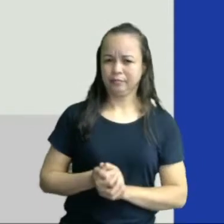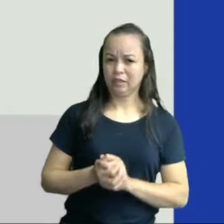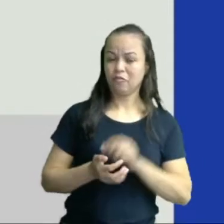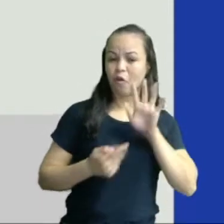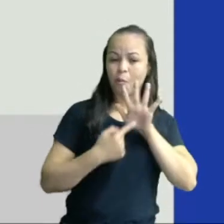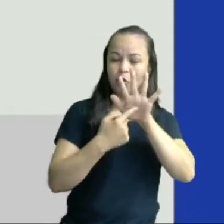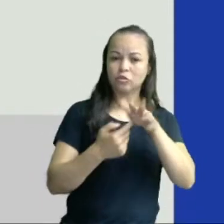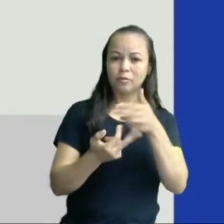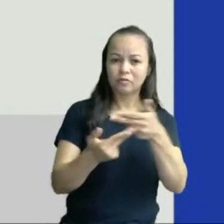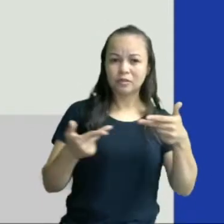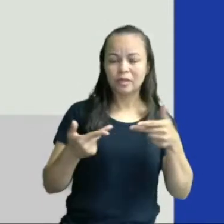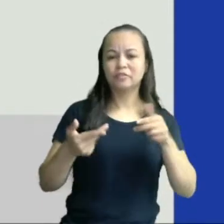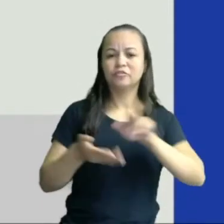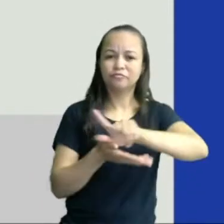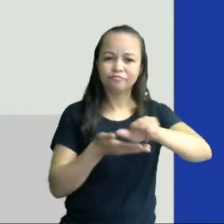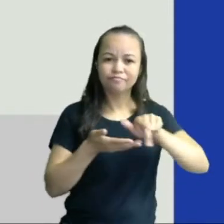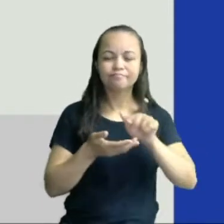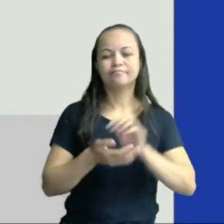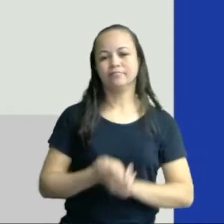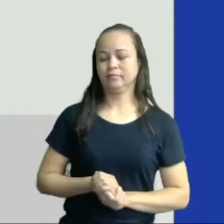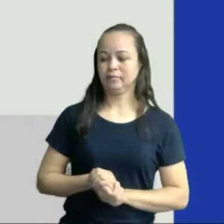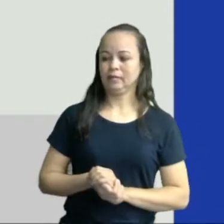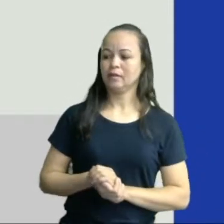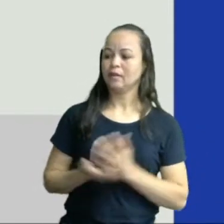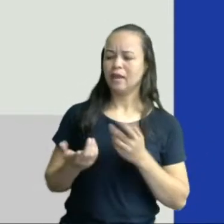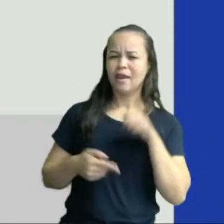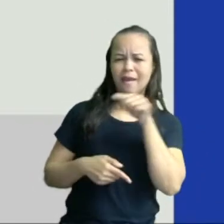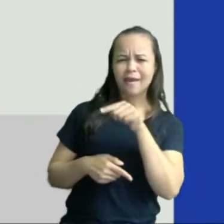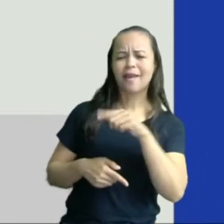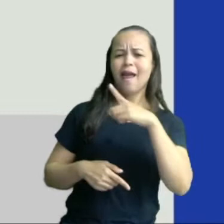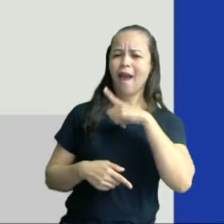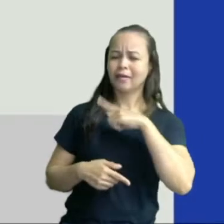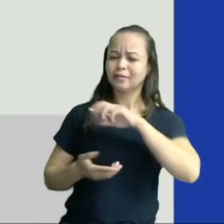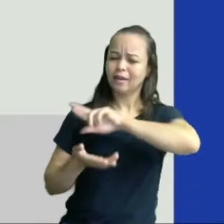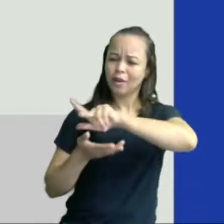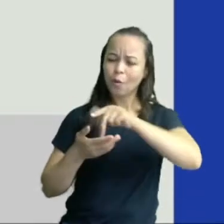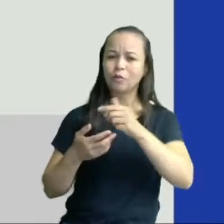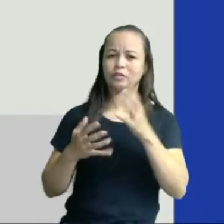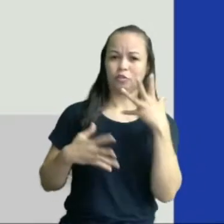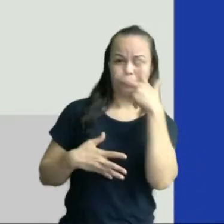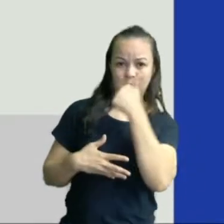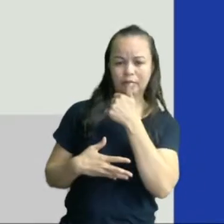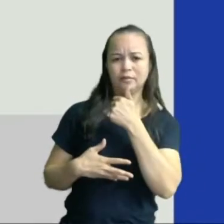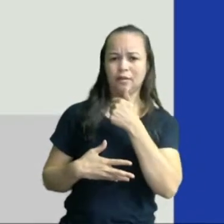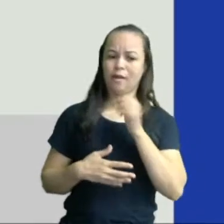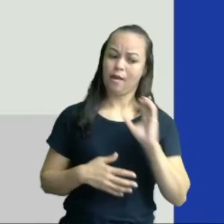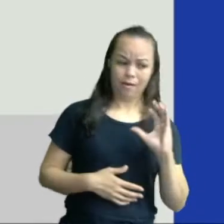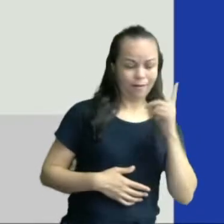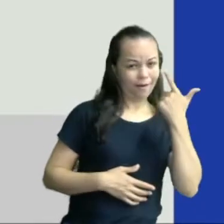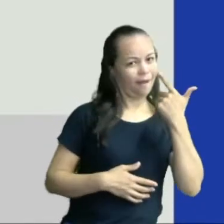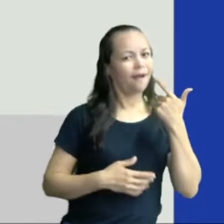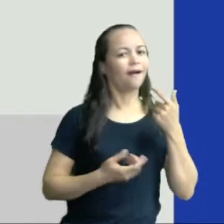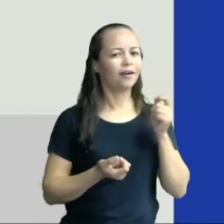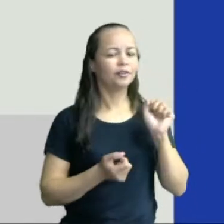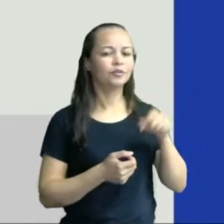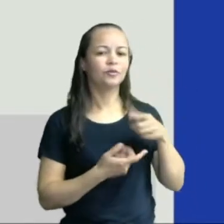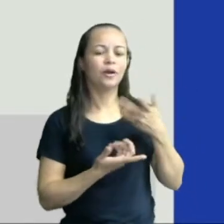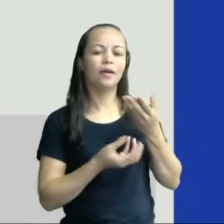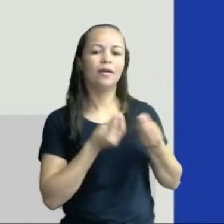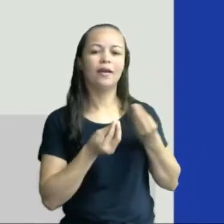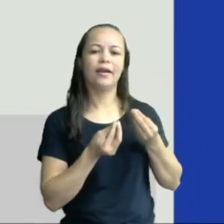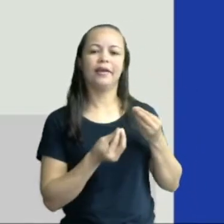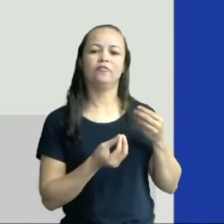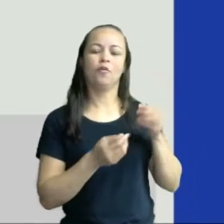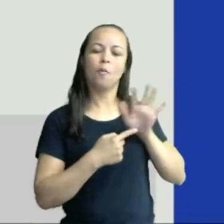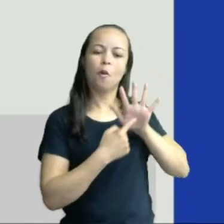alguma coisa bonita? Claro, vou lhe mostrar um shopping center que é maravilhoso. Duvido que tenha coisa mais bonita